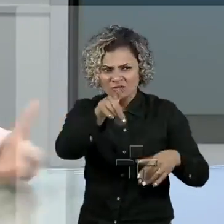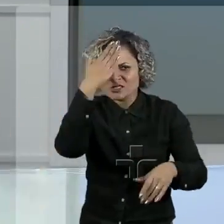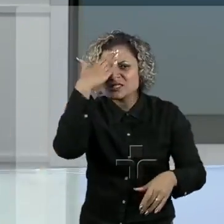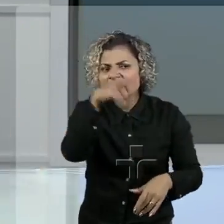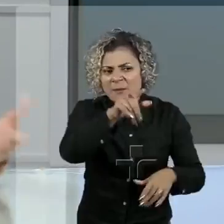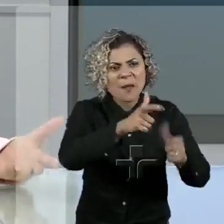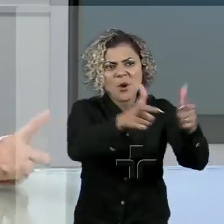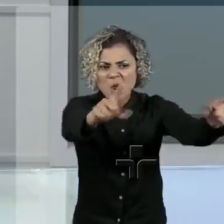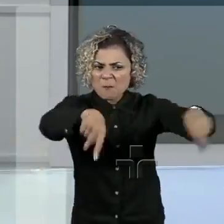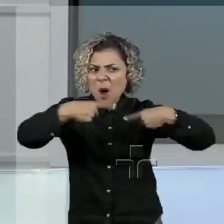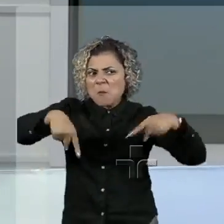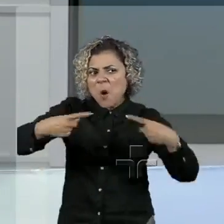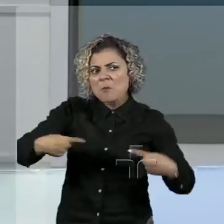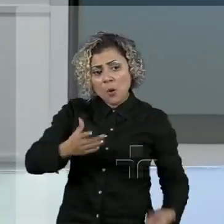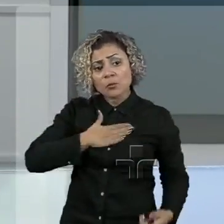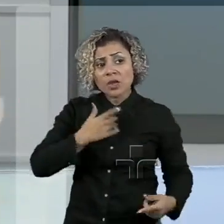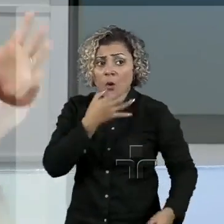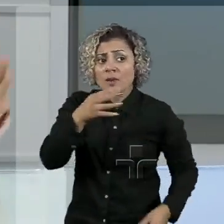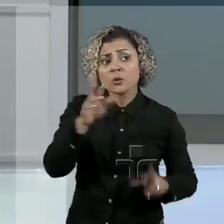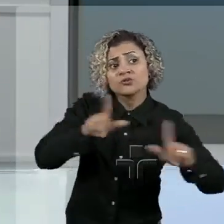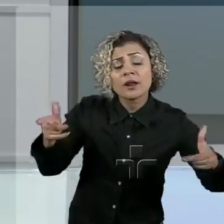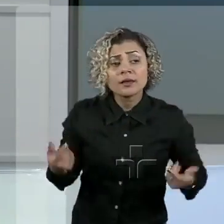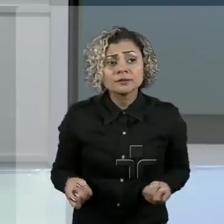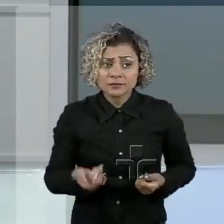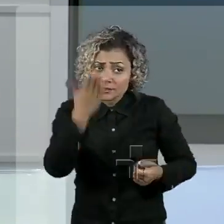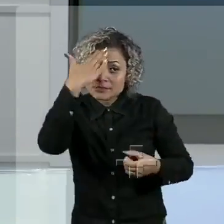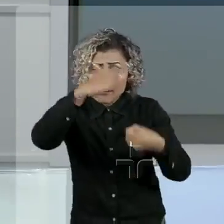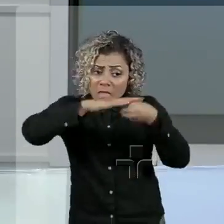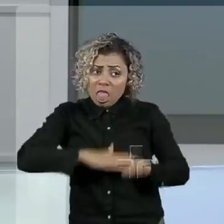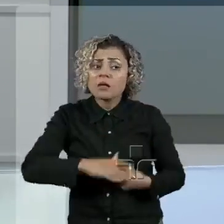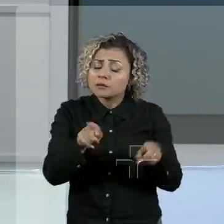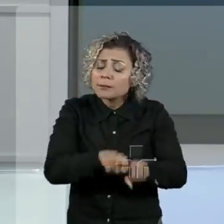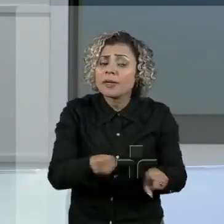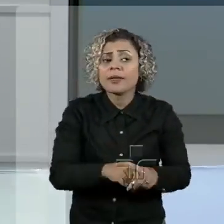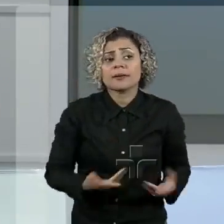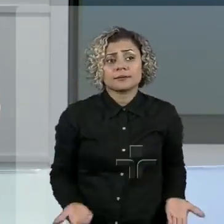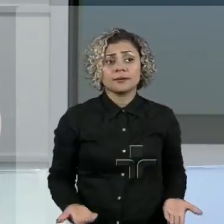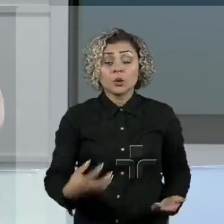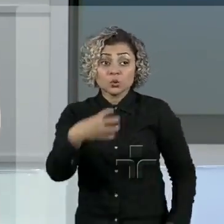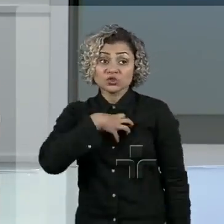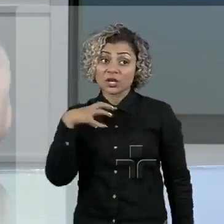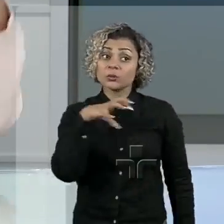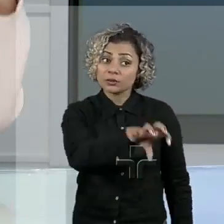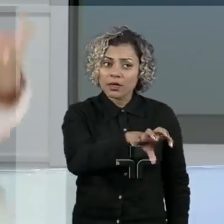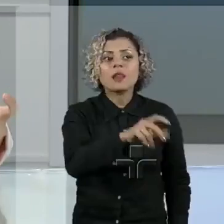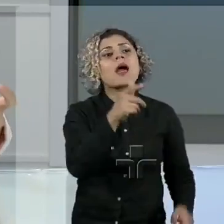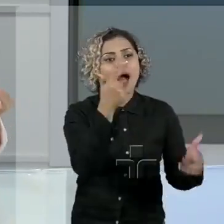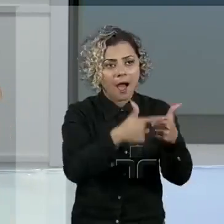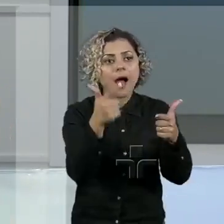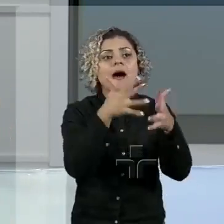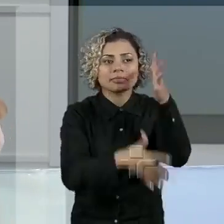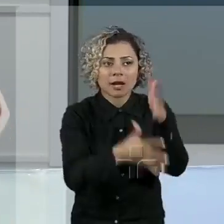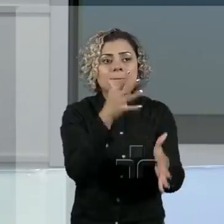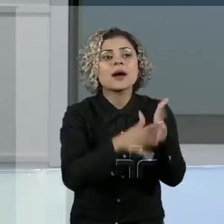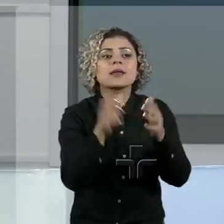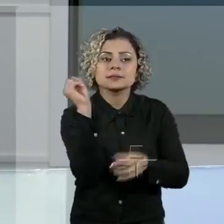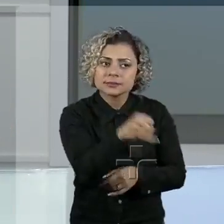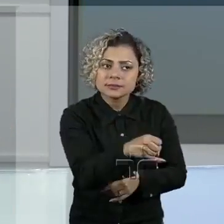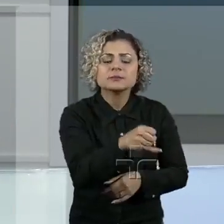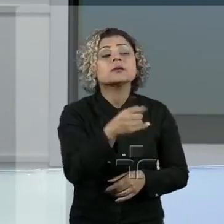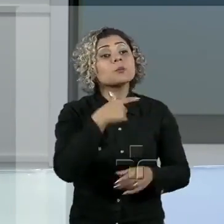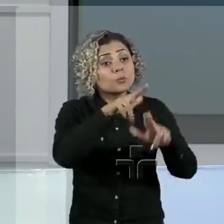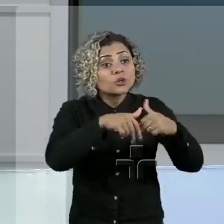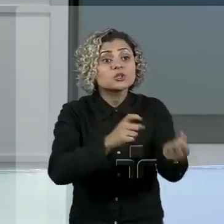outros tantos, por pensarem diferente. Então, ele tem esse estilo que está atrapalhando as boas causas que ele abraça. Por isso que eu